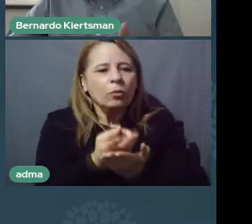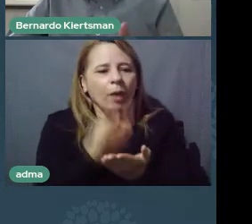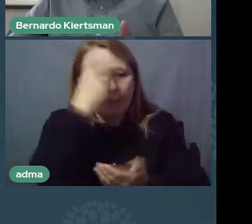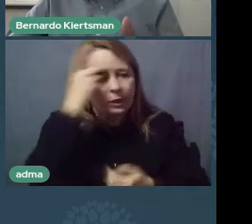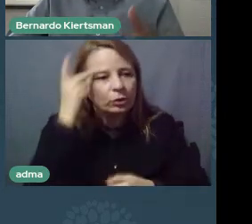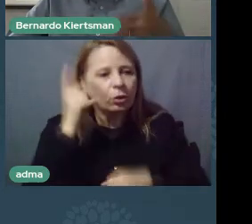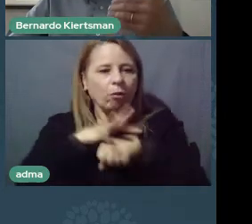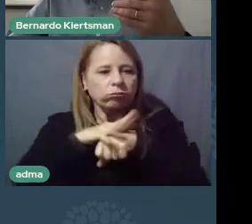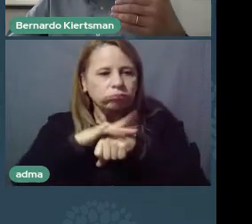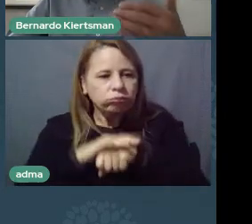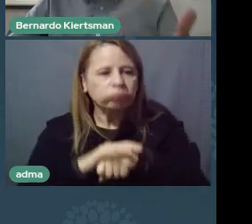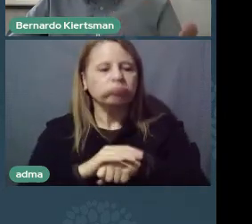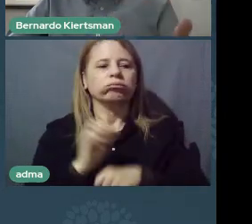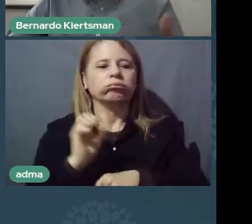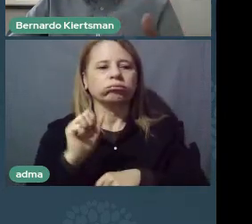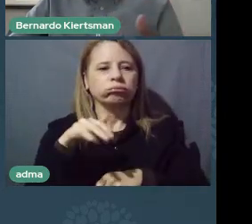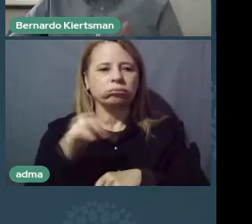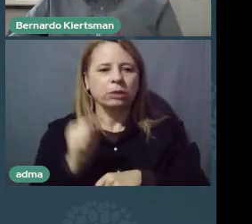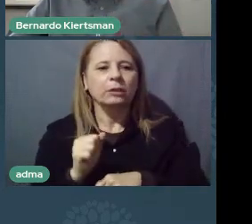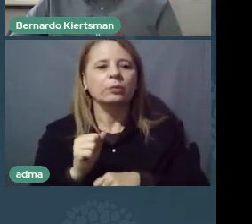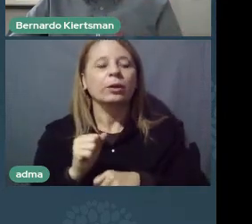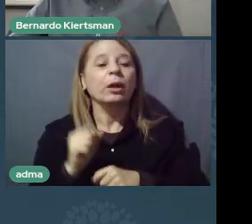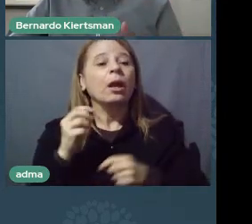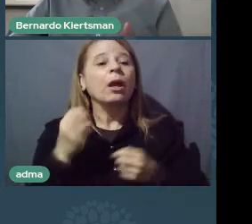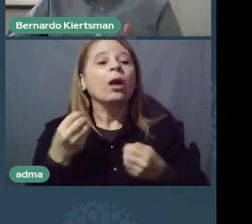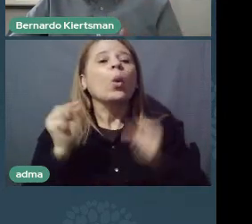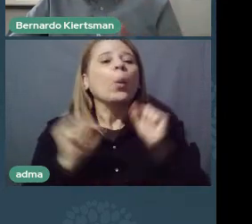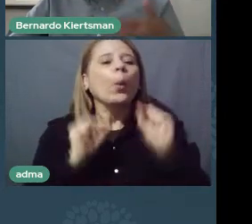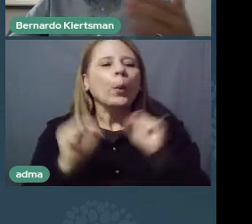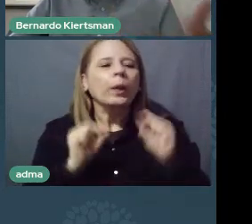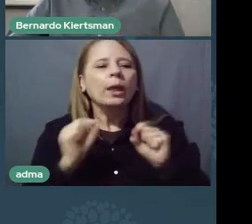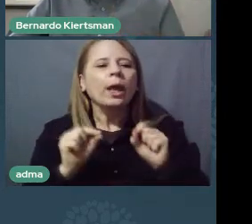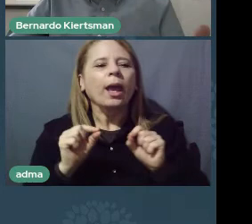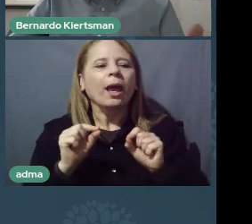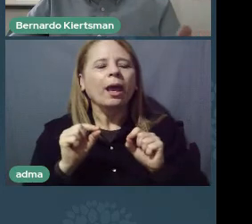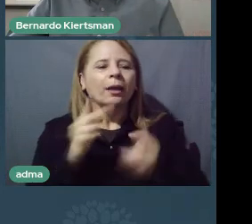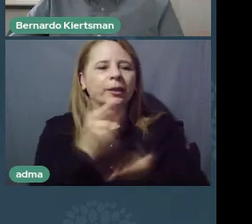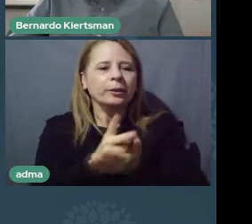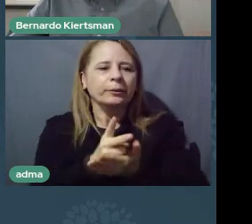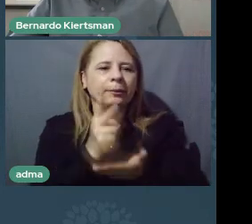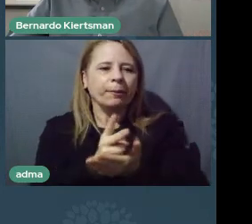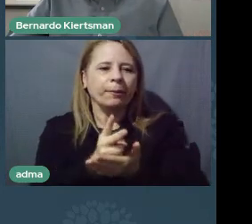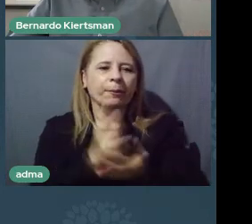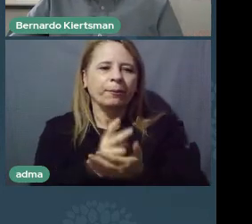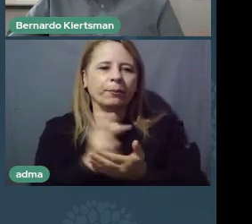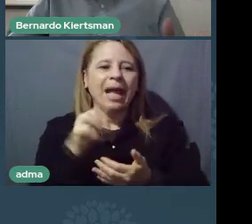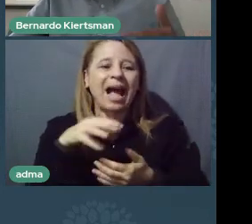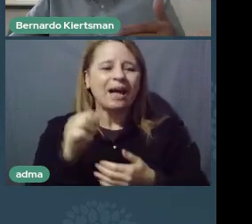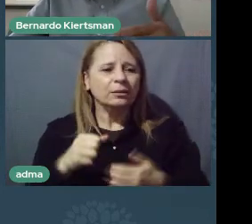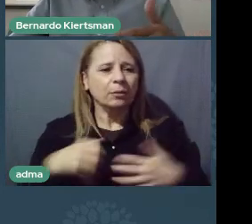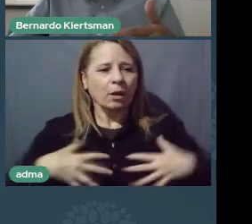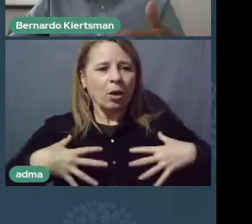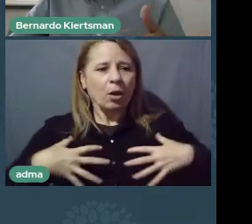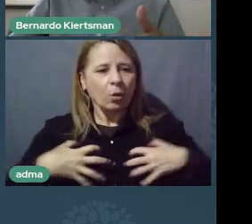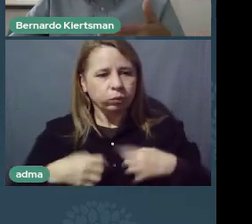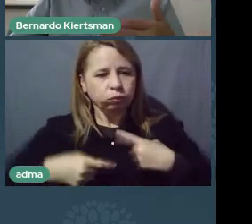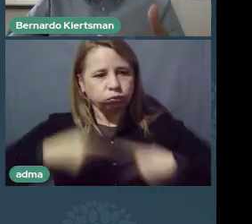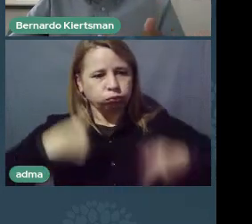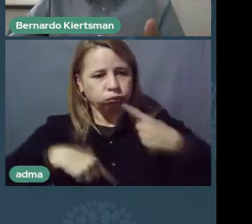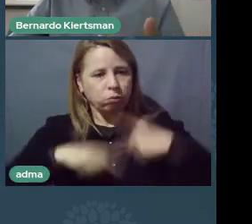orientar, explicar para ele o que é uma doença crônica, que você tem uma inflamação crônica e que